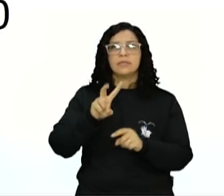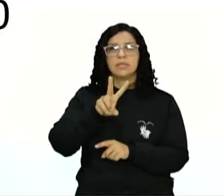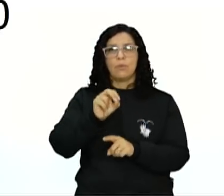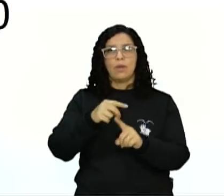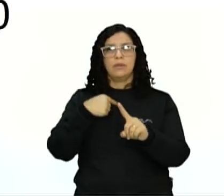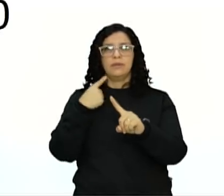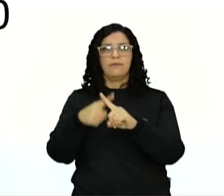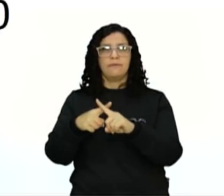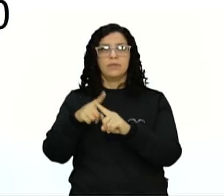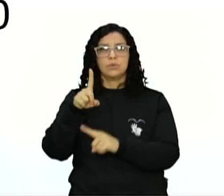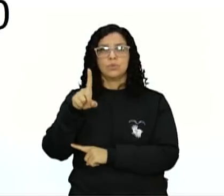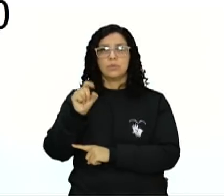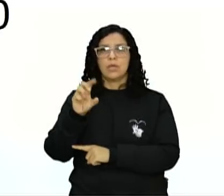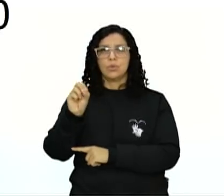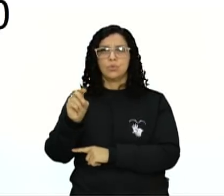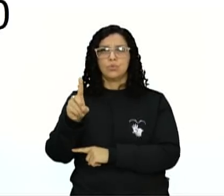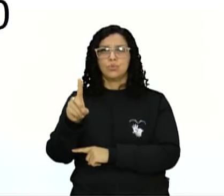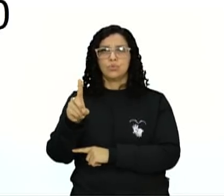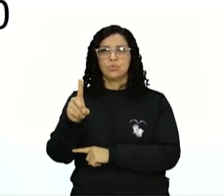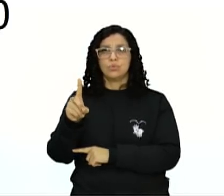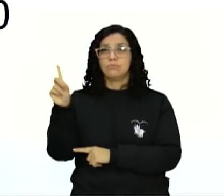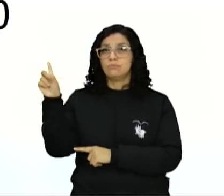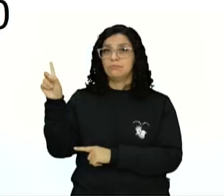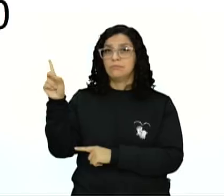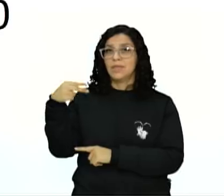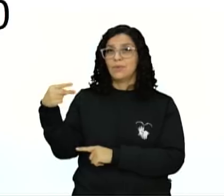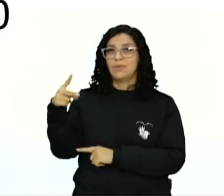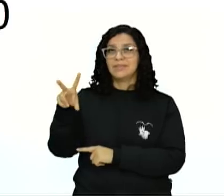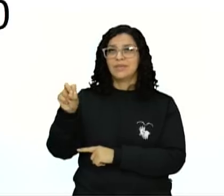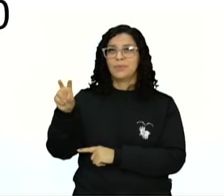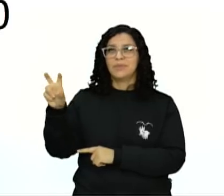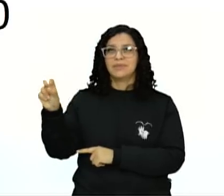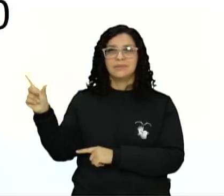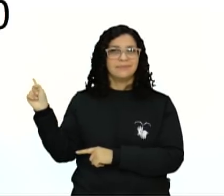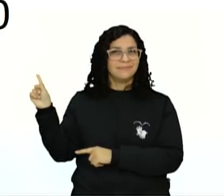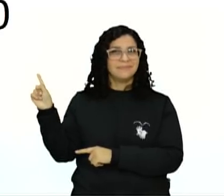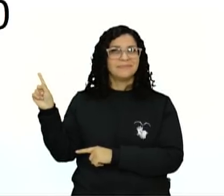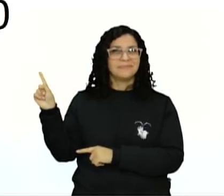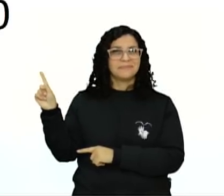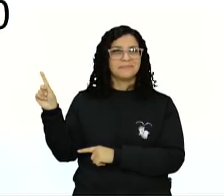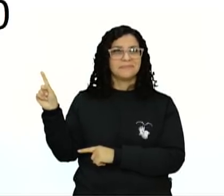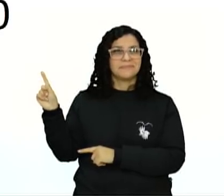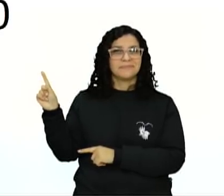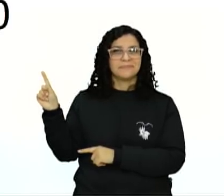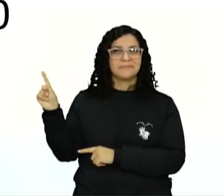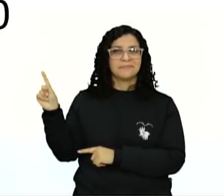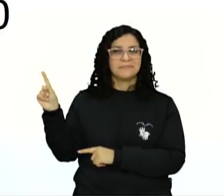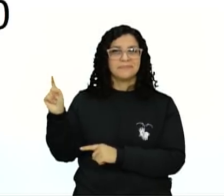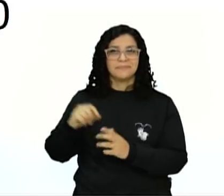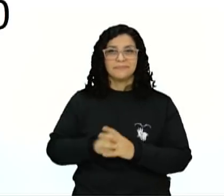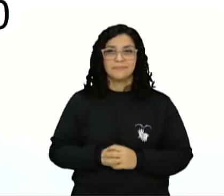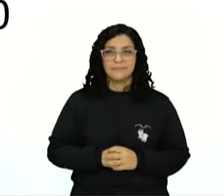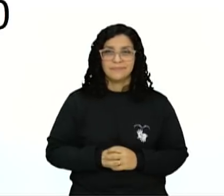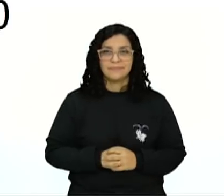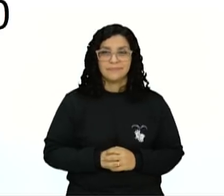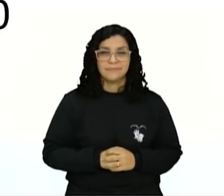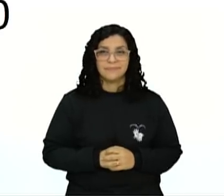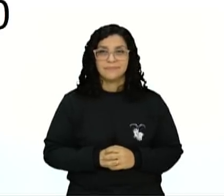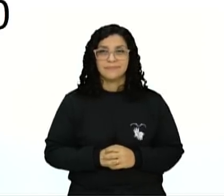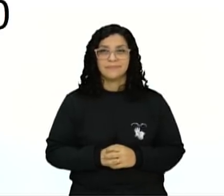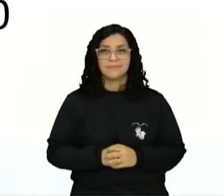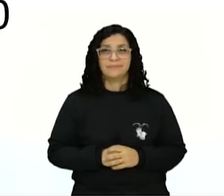o resultado encontrado por 50 e obteve a soma 50 vezes 101,